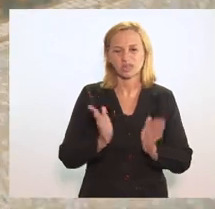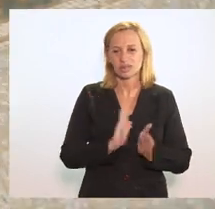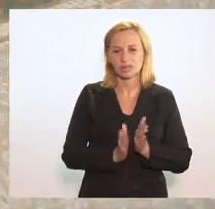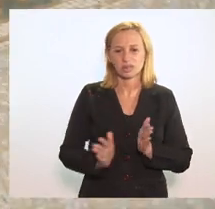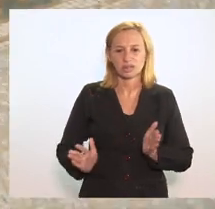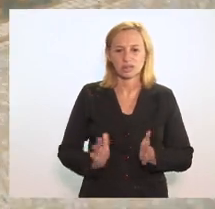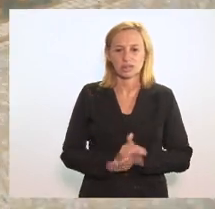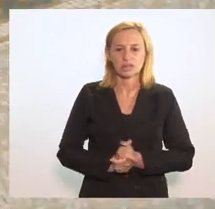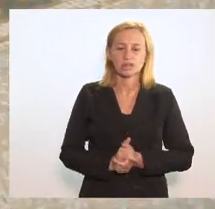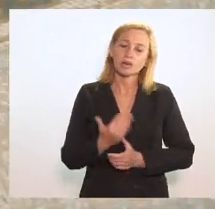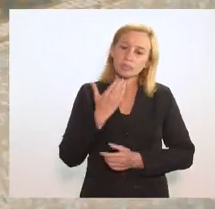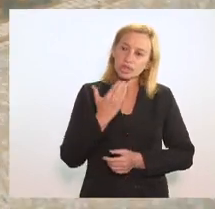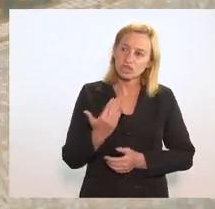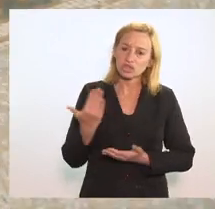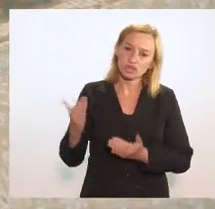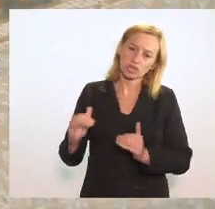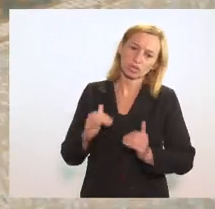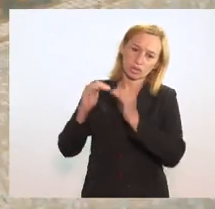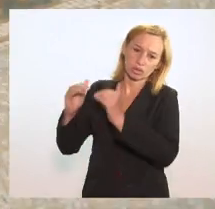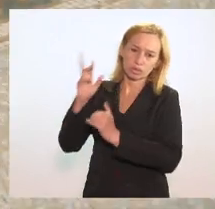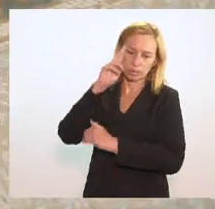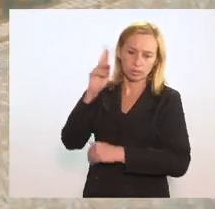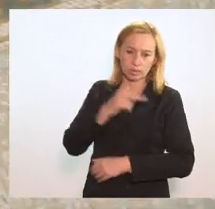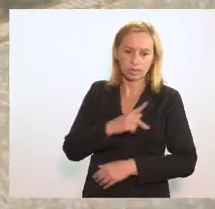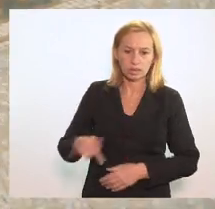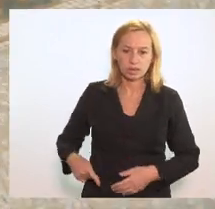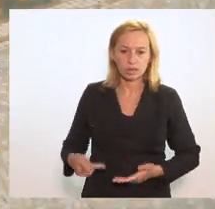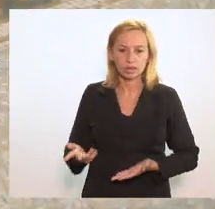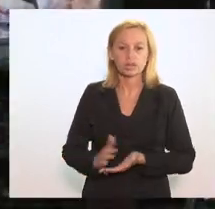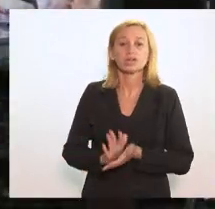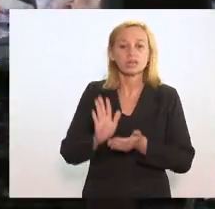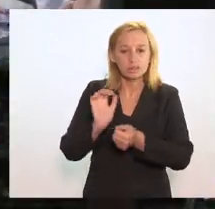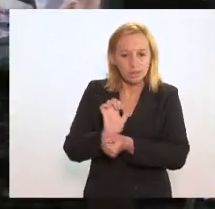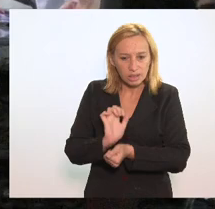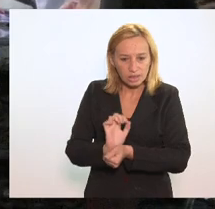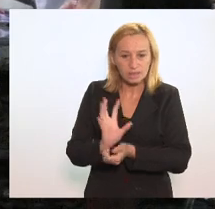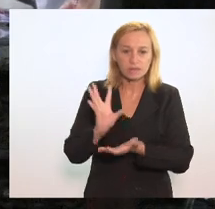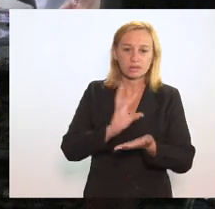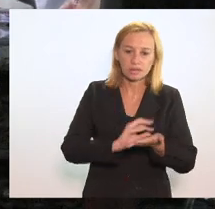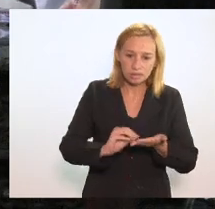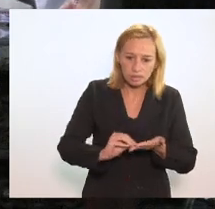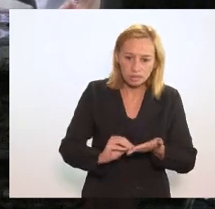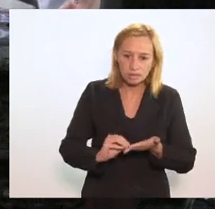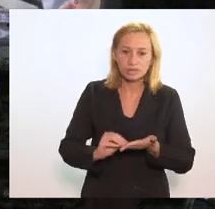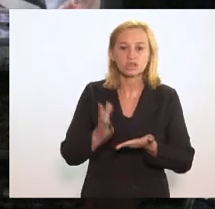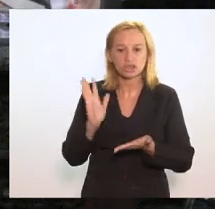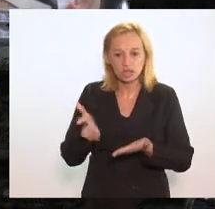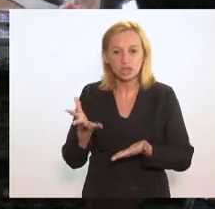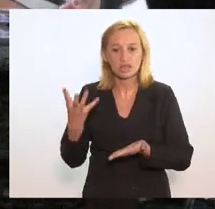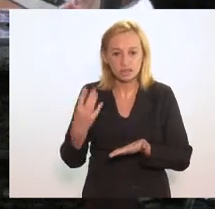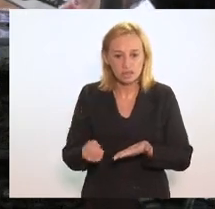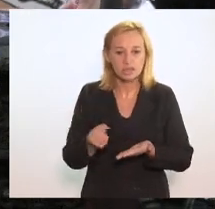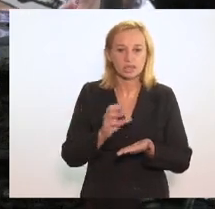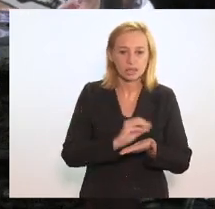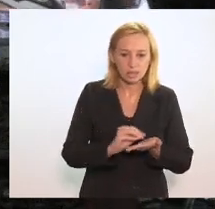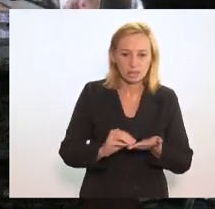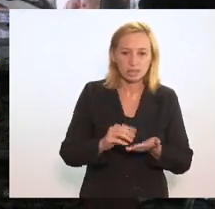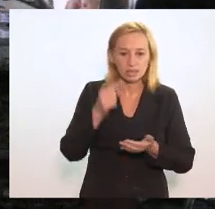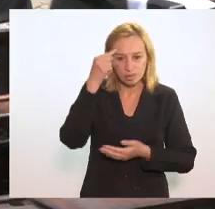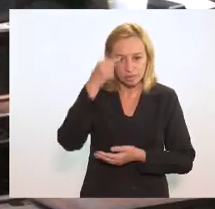eu solicitei a Vossa Excelência. Tendo em vista a solicitação... Já vai estar na pauta, deputado. Obrigado, já foi colhida a urgência. Vossa Excelência